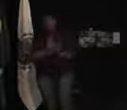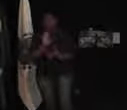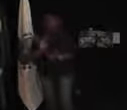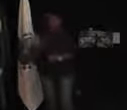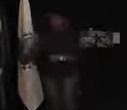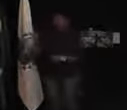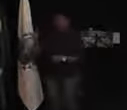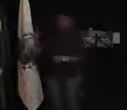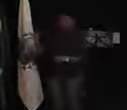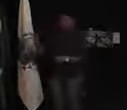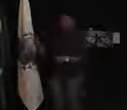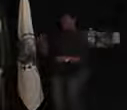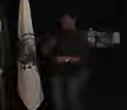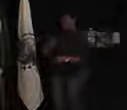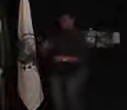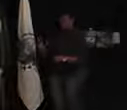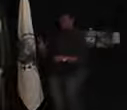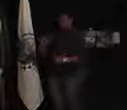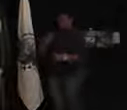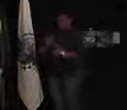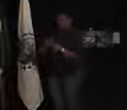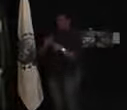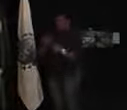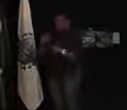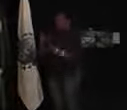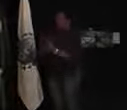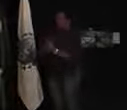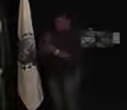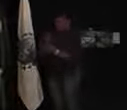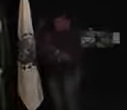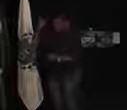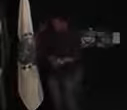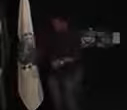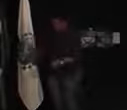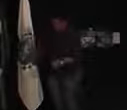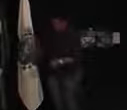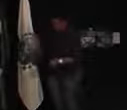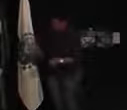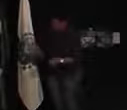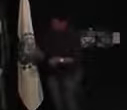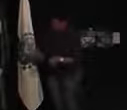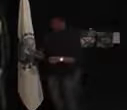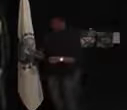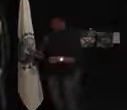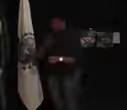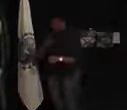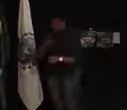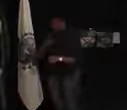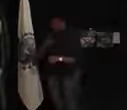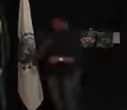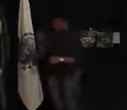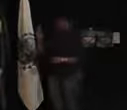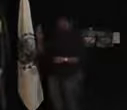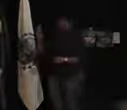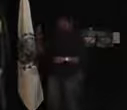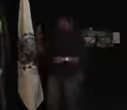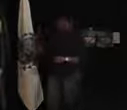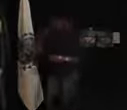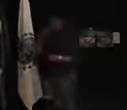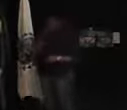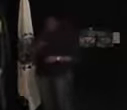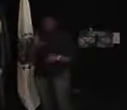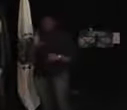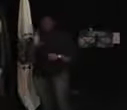o tempo todo. Mas quando ele faz alguma coisa bacana, ninguém fala nada, né? Em muitas